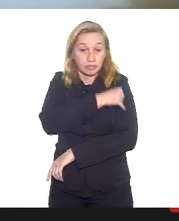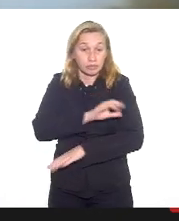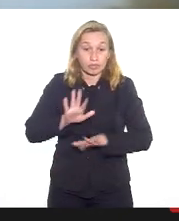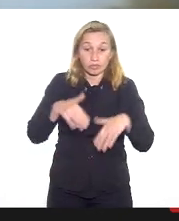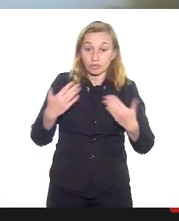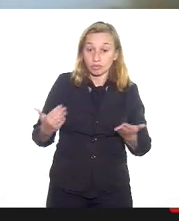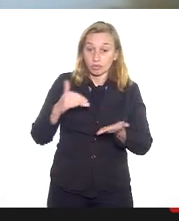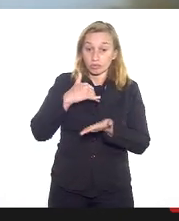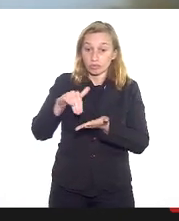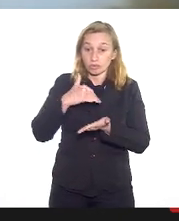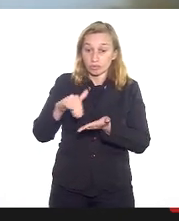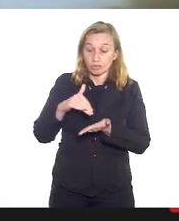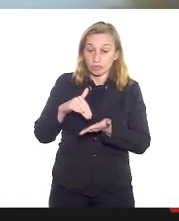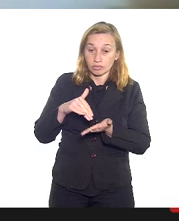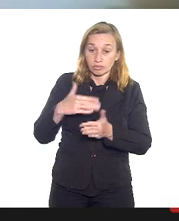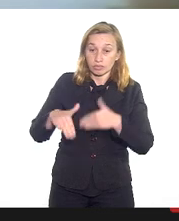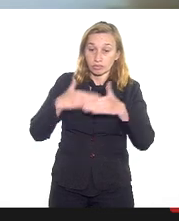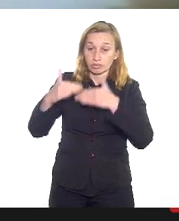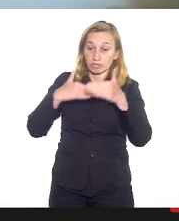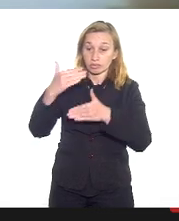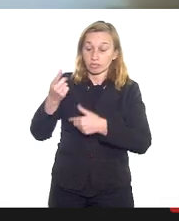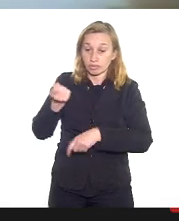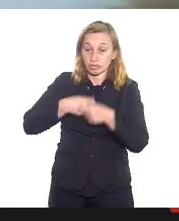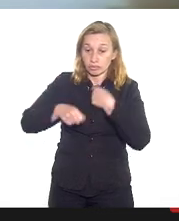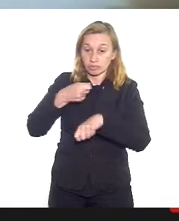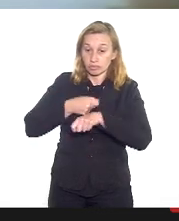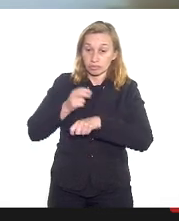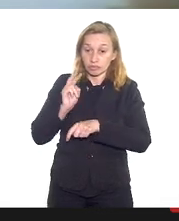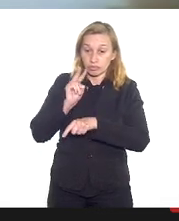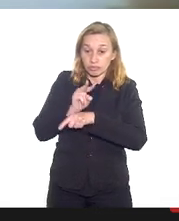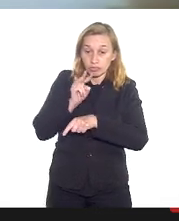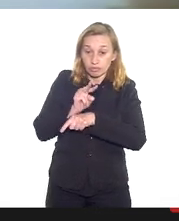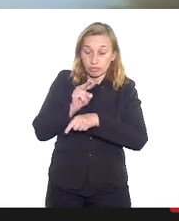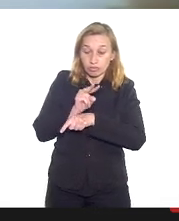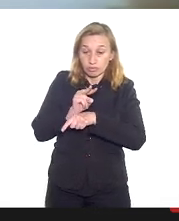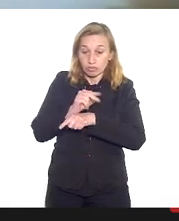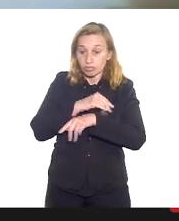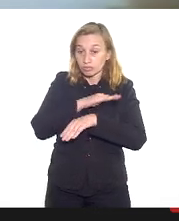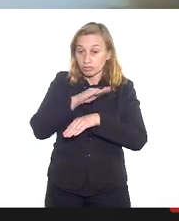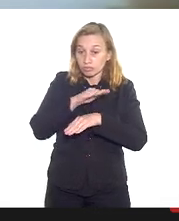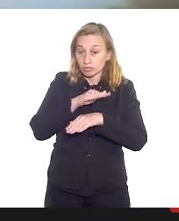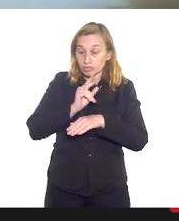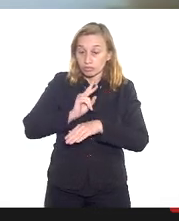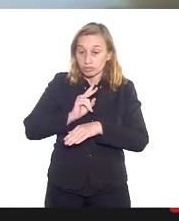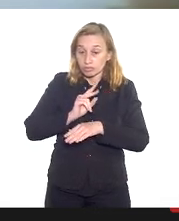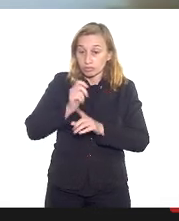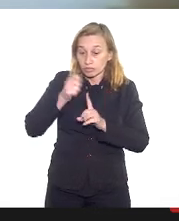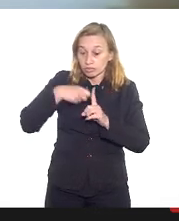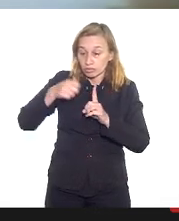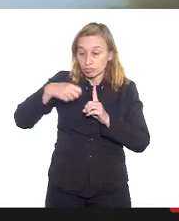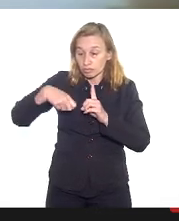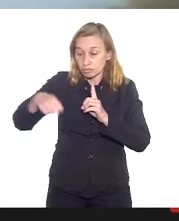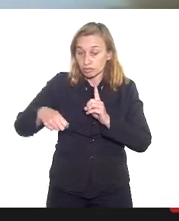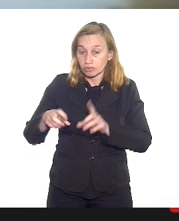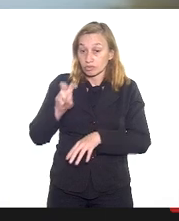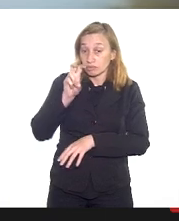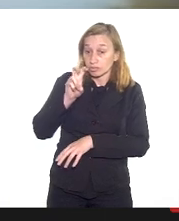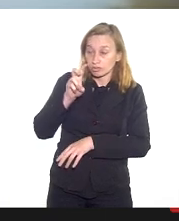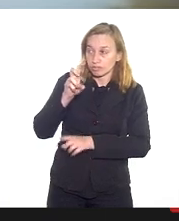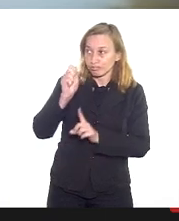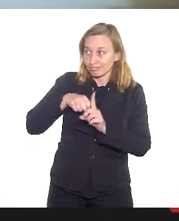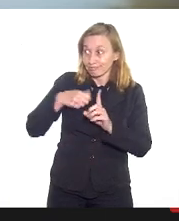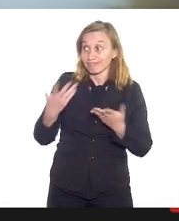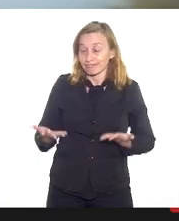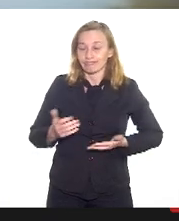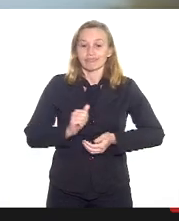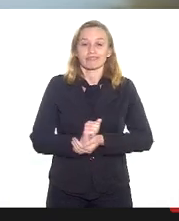de Desenvolvimento Econômico que vai estar de plantão em cada mês, porque nós já estamos no quinto. Então, como